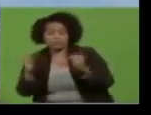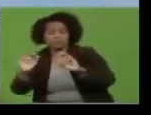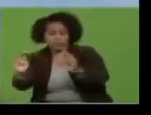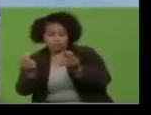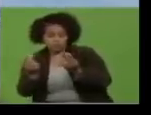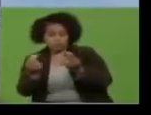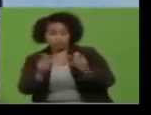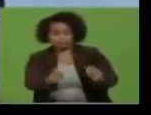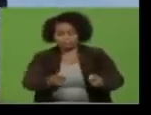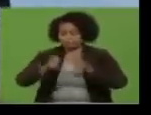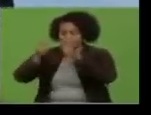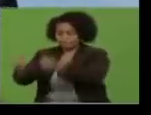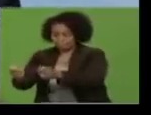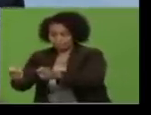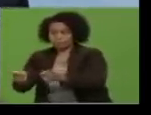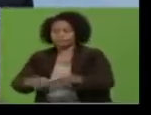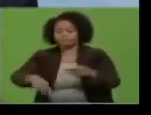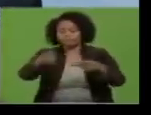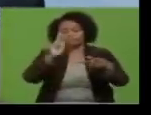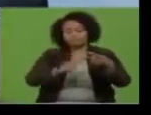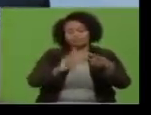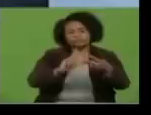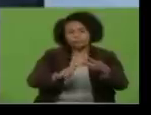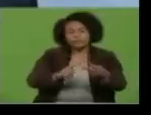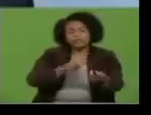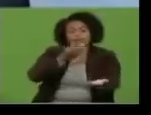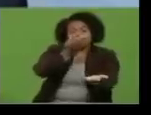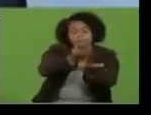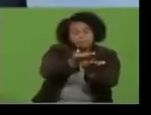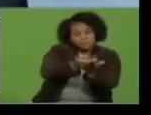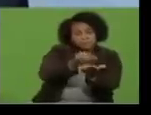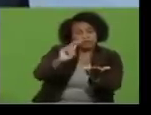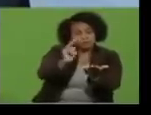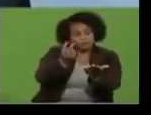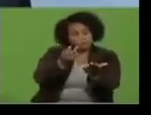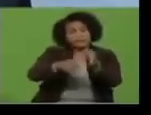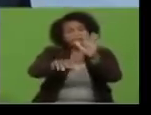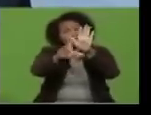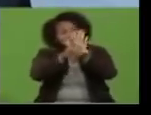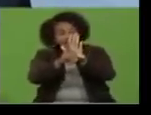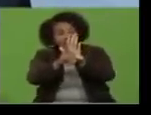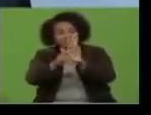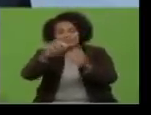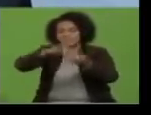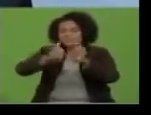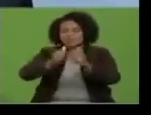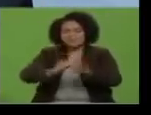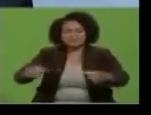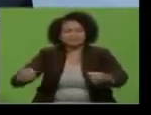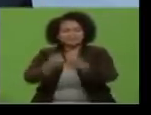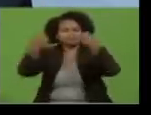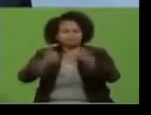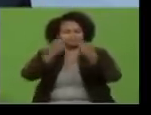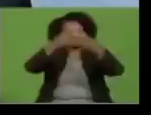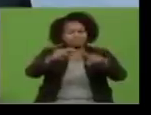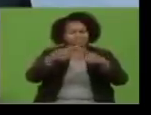segundo documento é a proposta da Lei de Gestão e Redução de Risco de Desastres, por força de